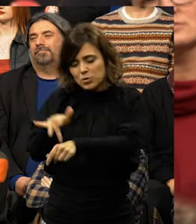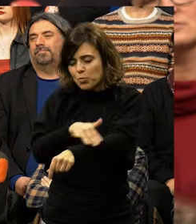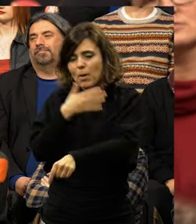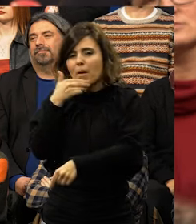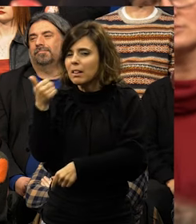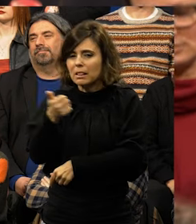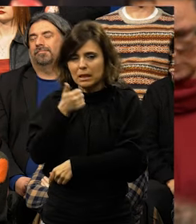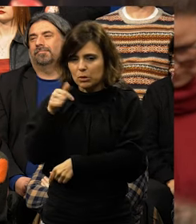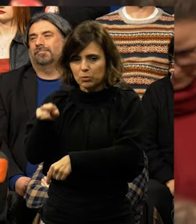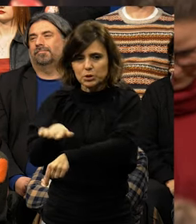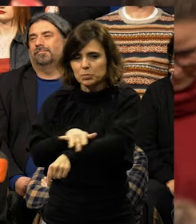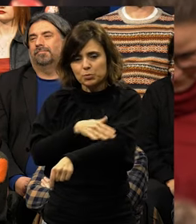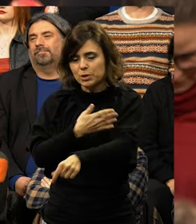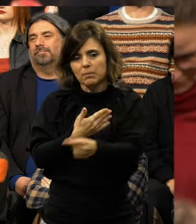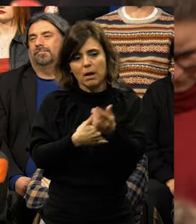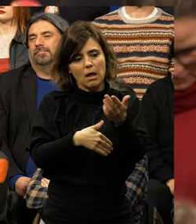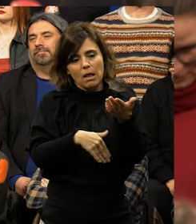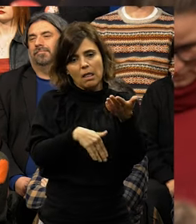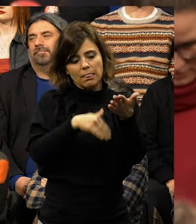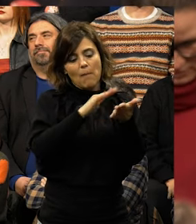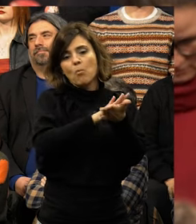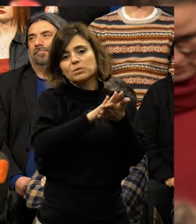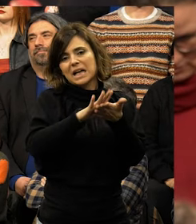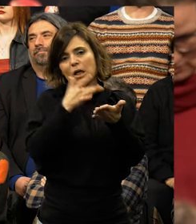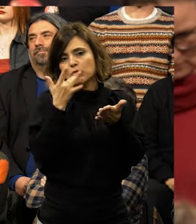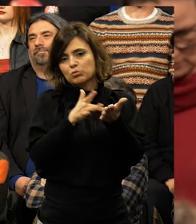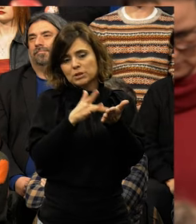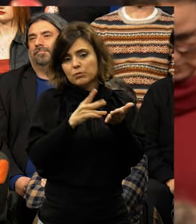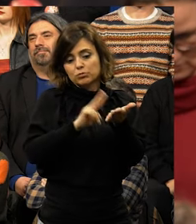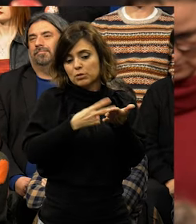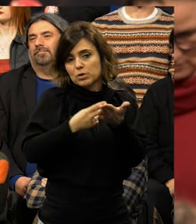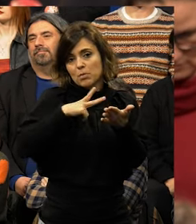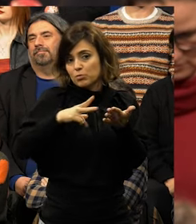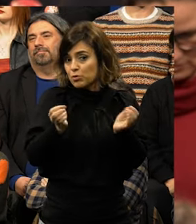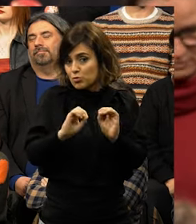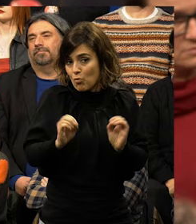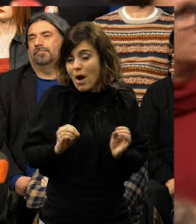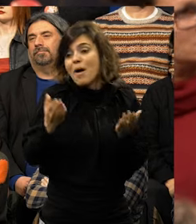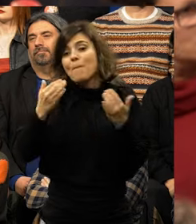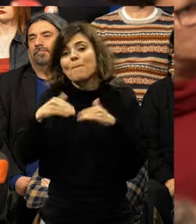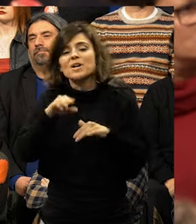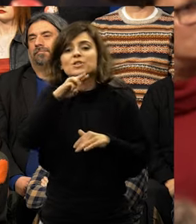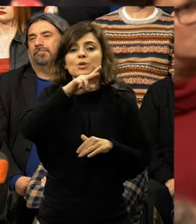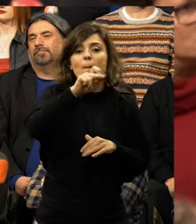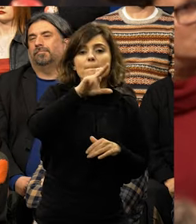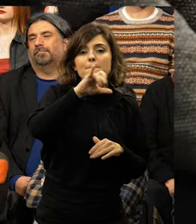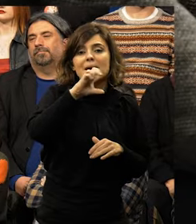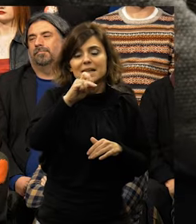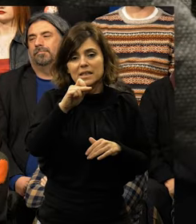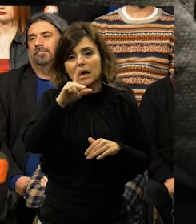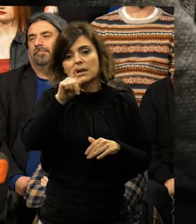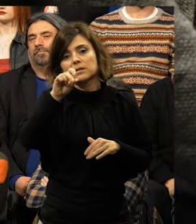está publicado num livro que não está traduzido em português mas que a Maria Leonor Figueiredo fez o favor de traduzir e portanto também